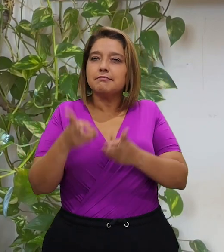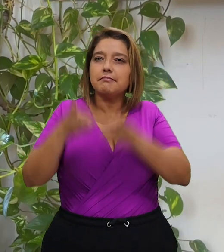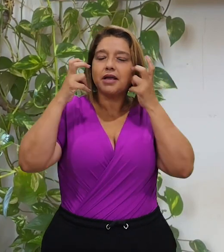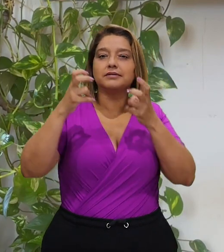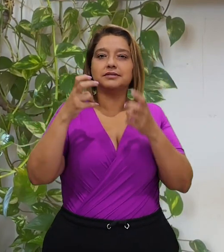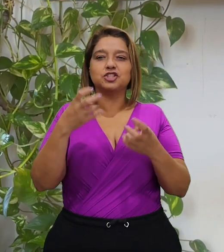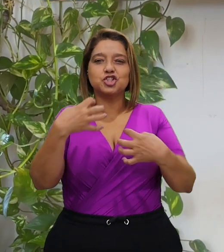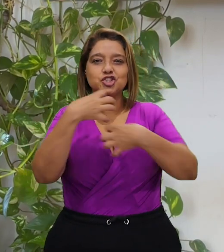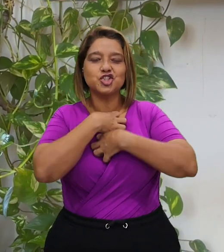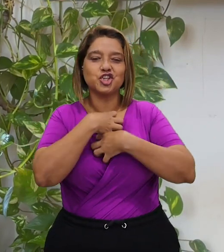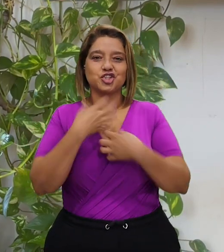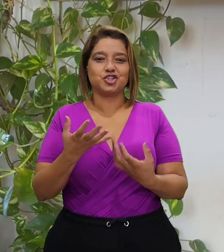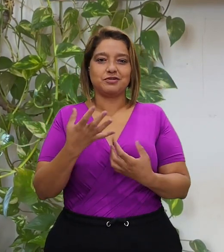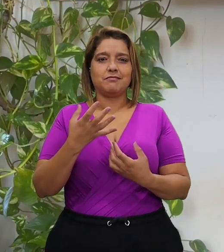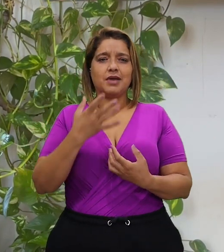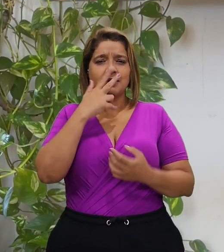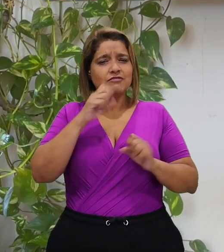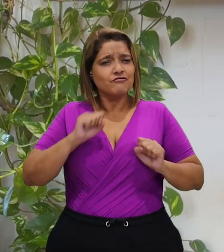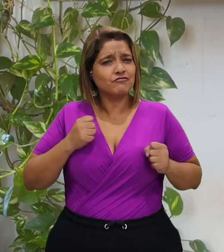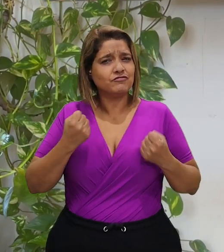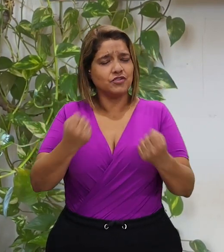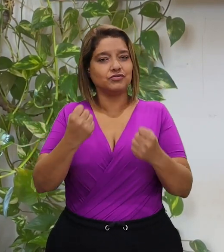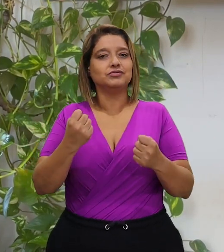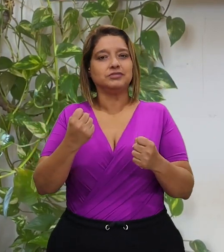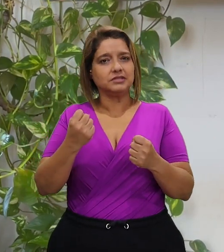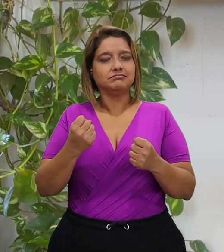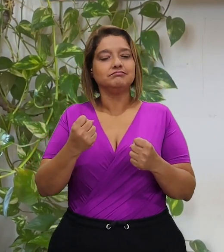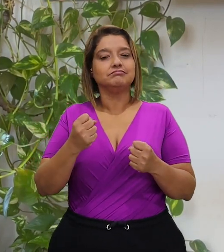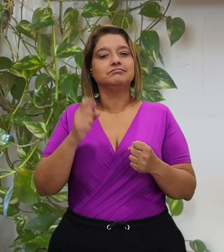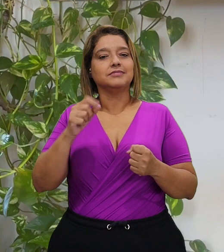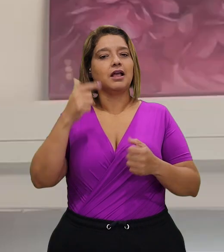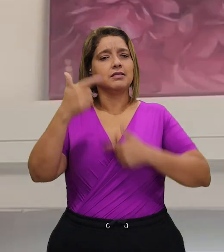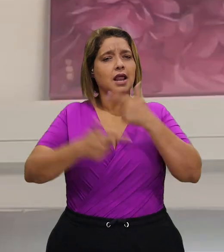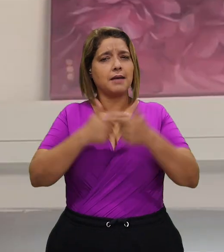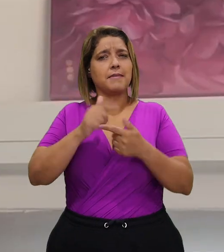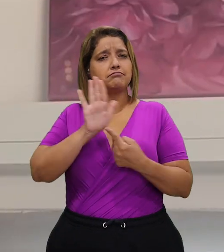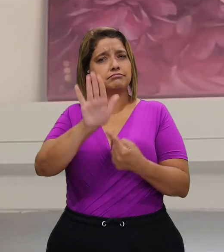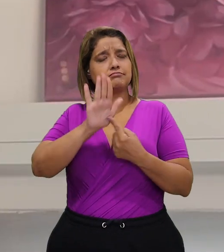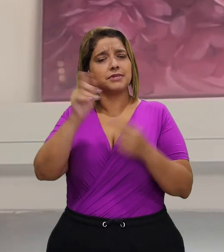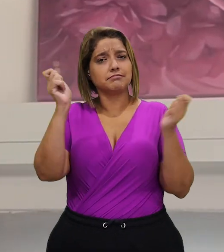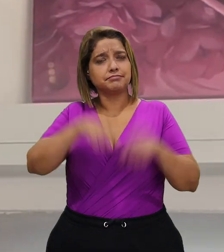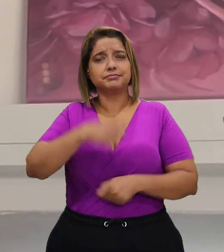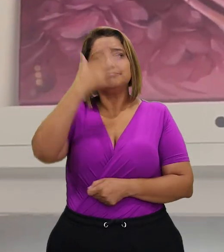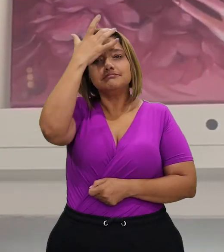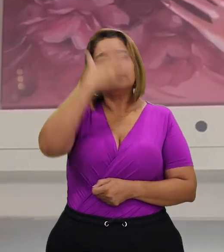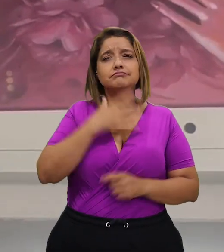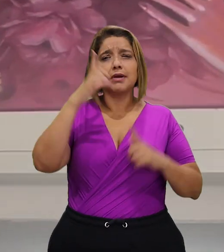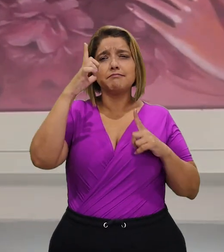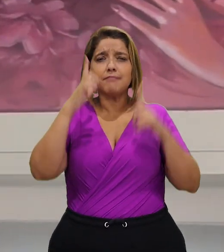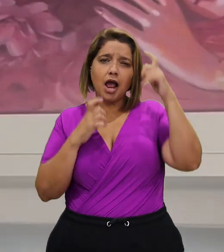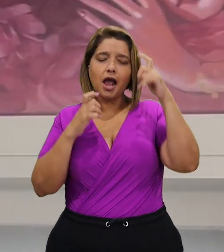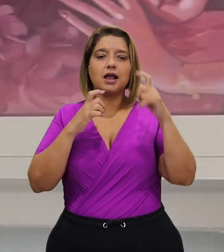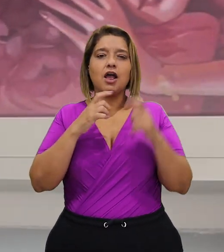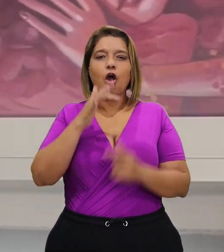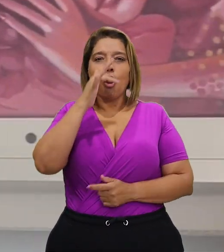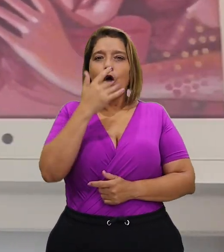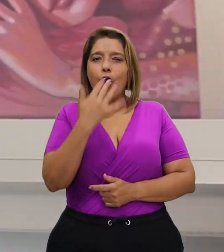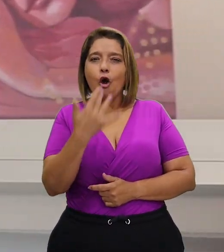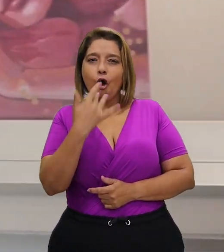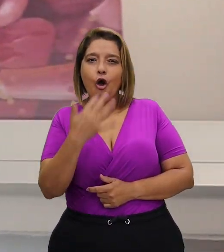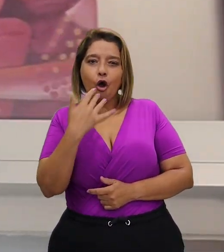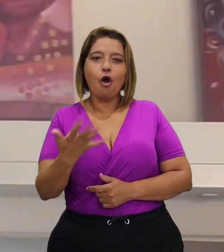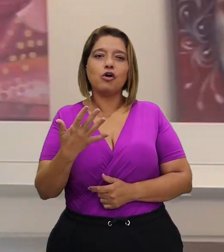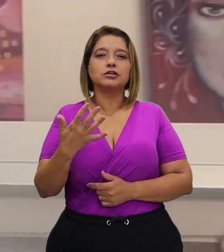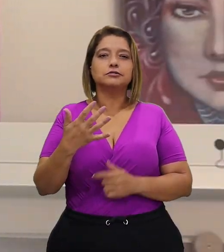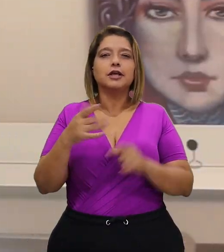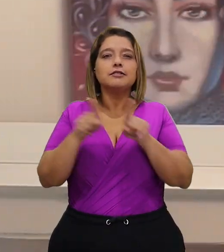uma característica muito forte, que é essa questão das cores, da expressividade, é meio que assim, eu não sei ser meio termo. Eu